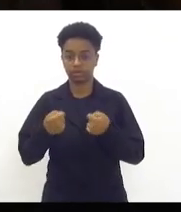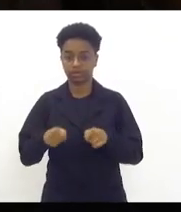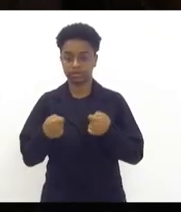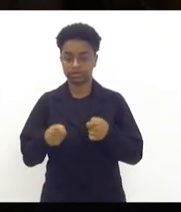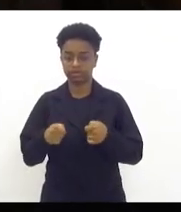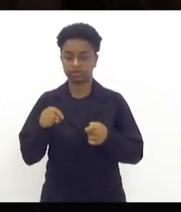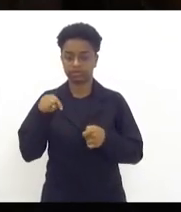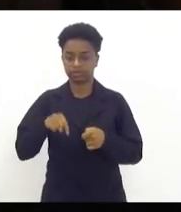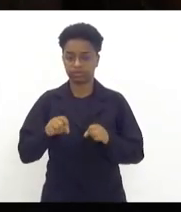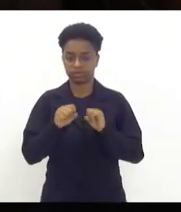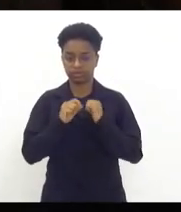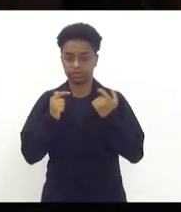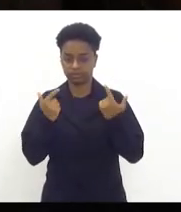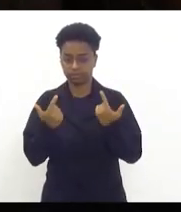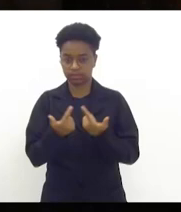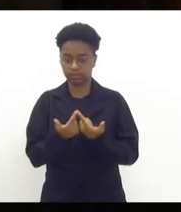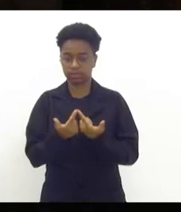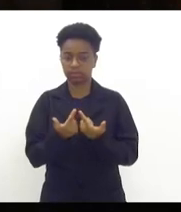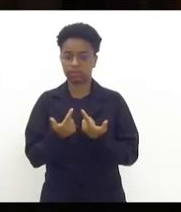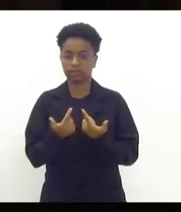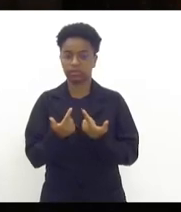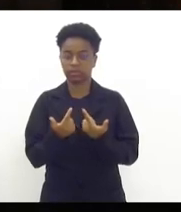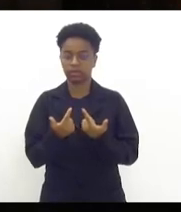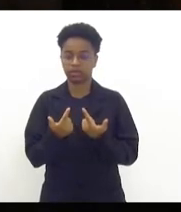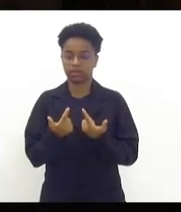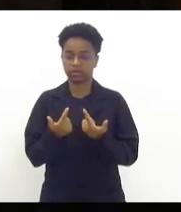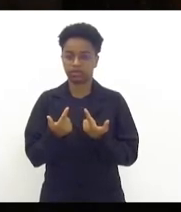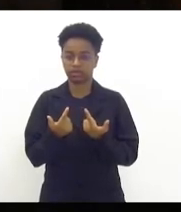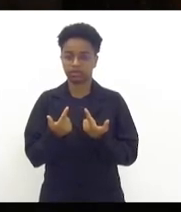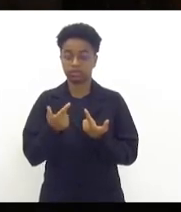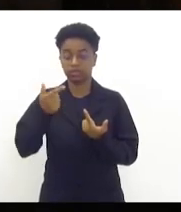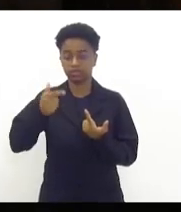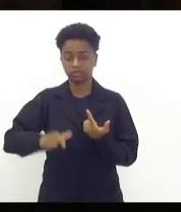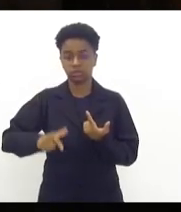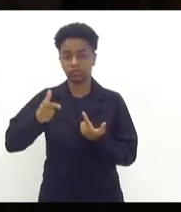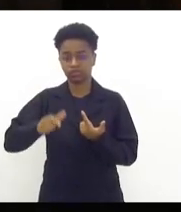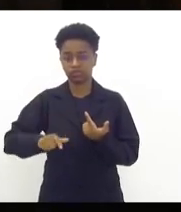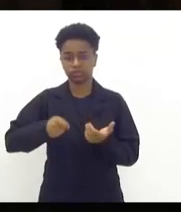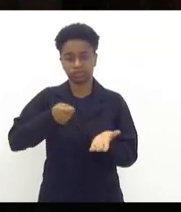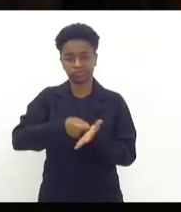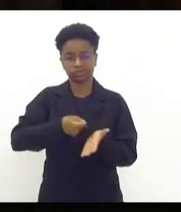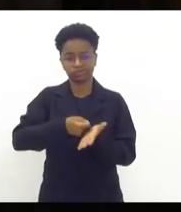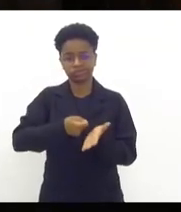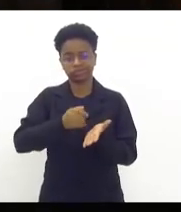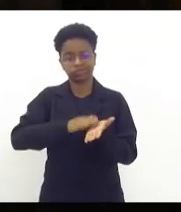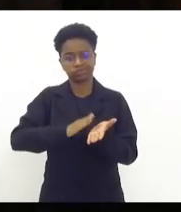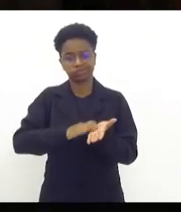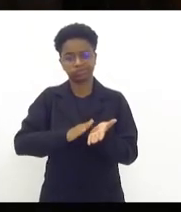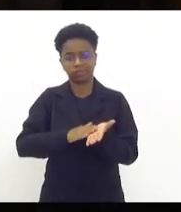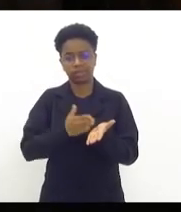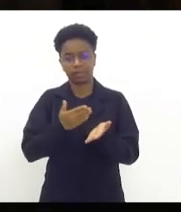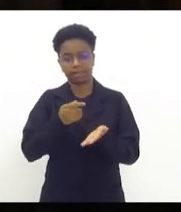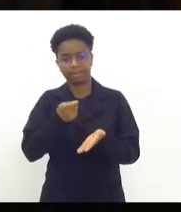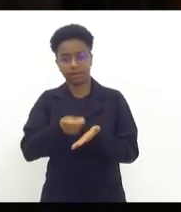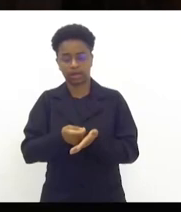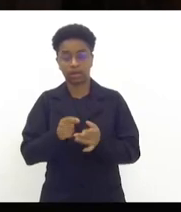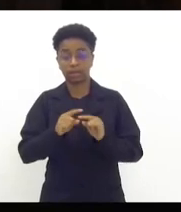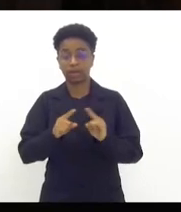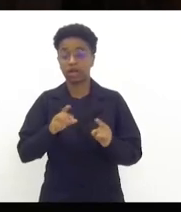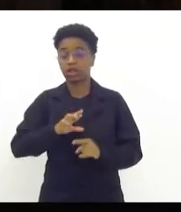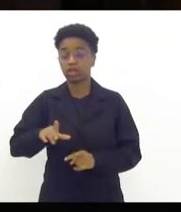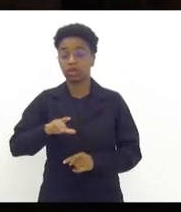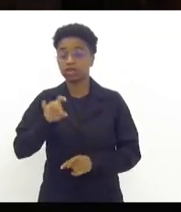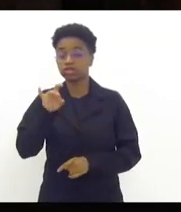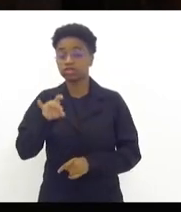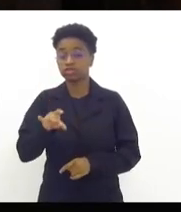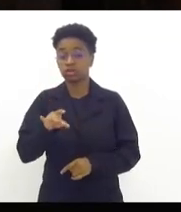Parlamento fique fazendo essas cobranças, e não apenas o